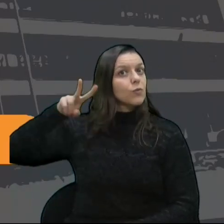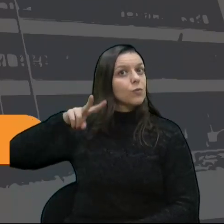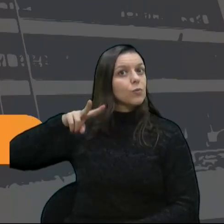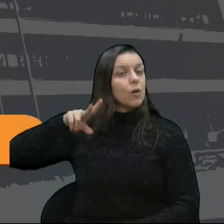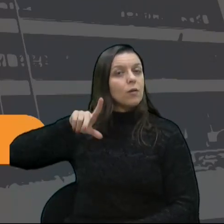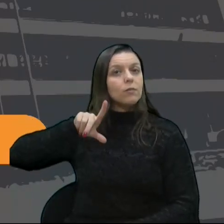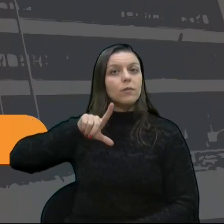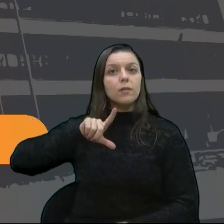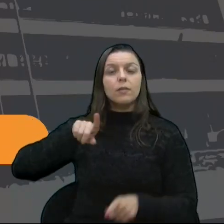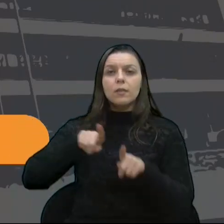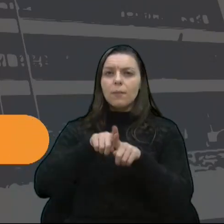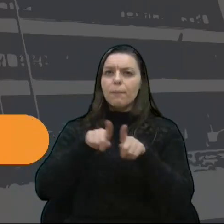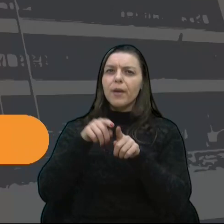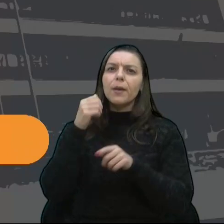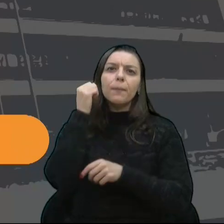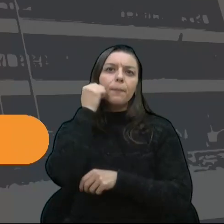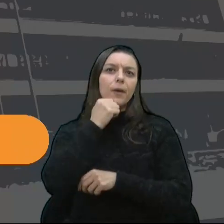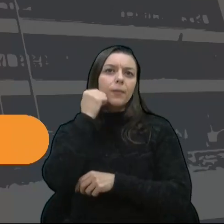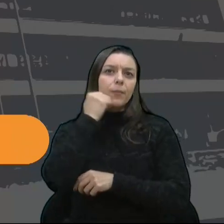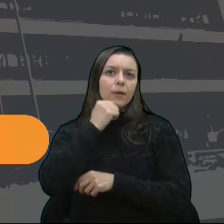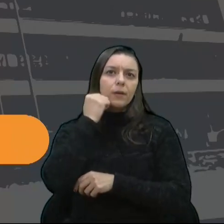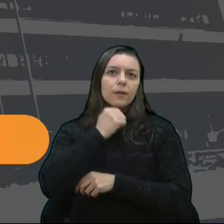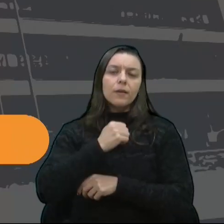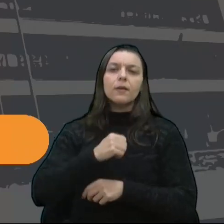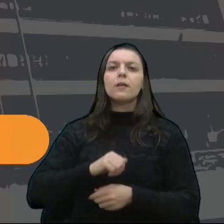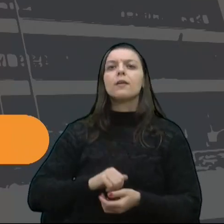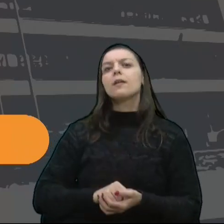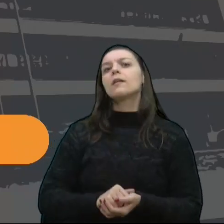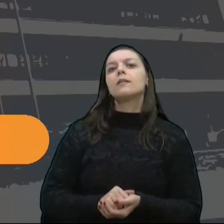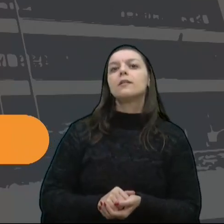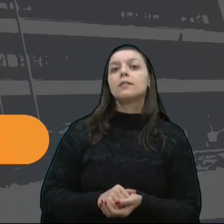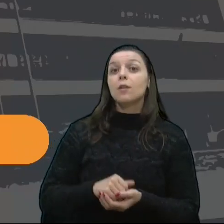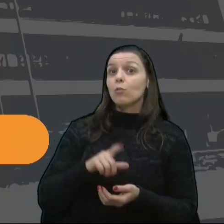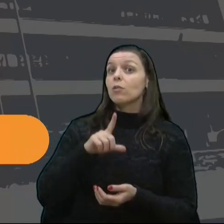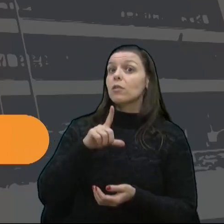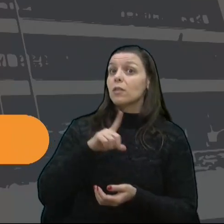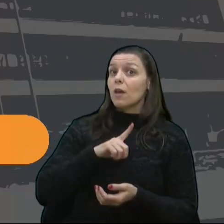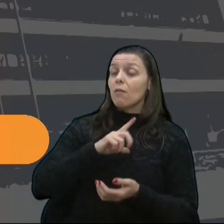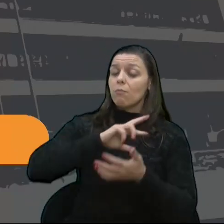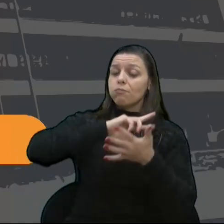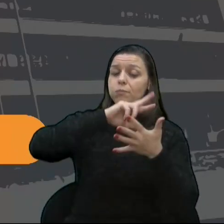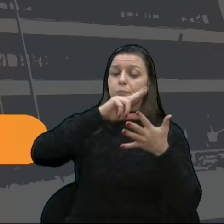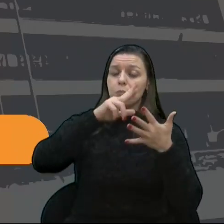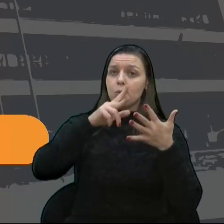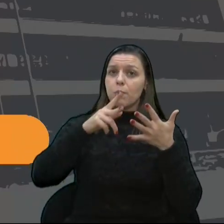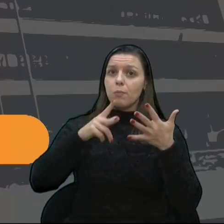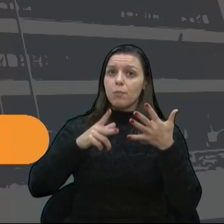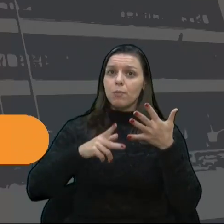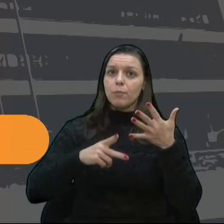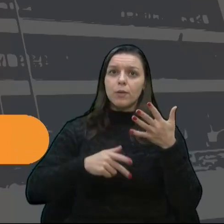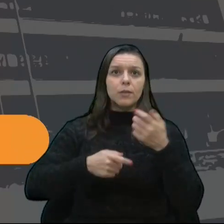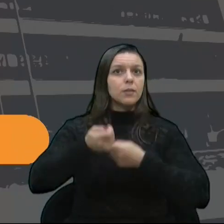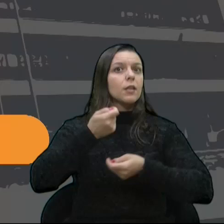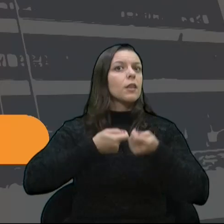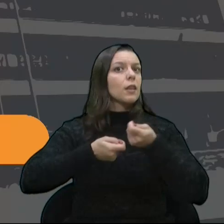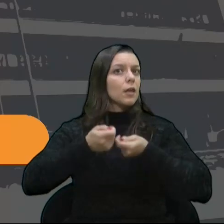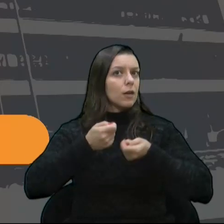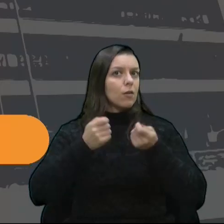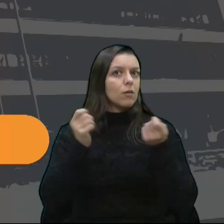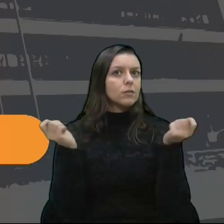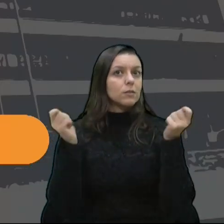barbearia. Então, a gente teve uma gama muito diversificada de negócios capacitados. E